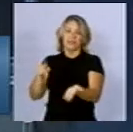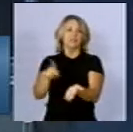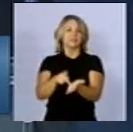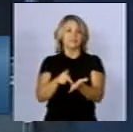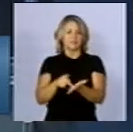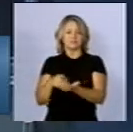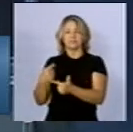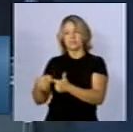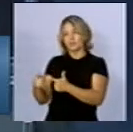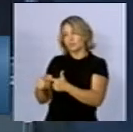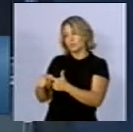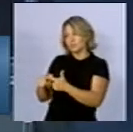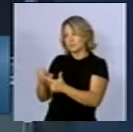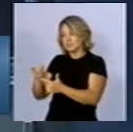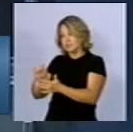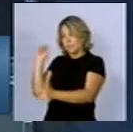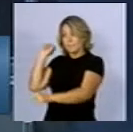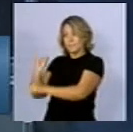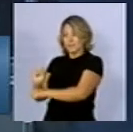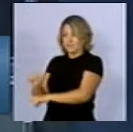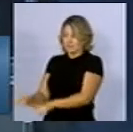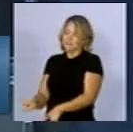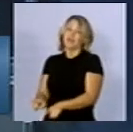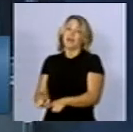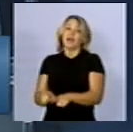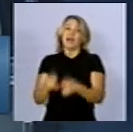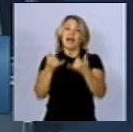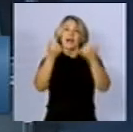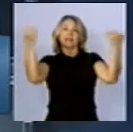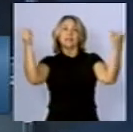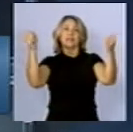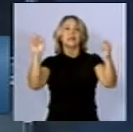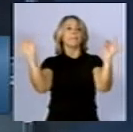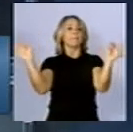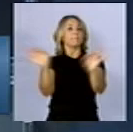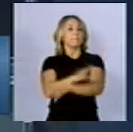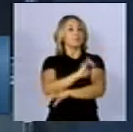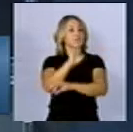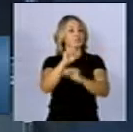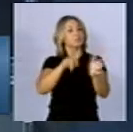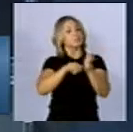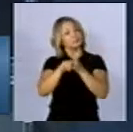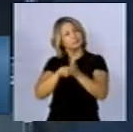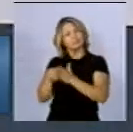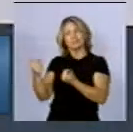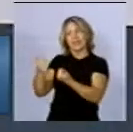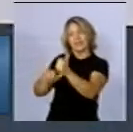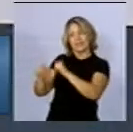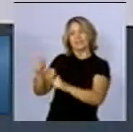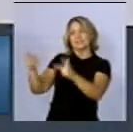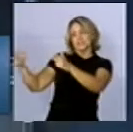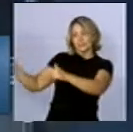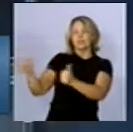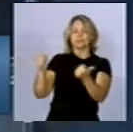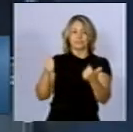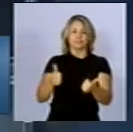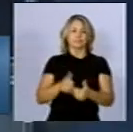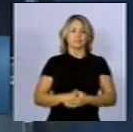problema de ser interrompido a linha pronta e só tem sentido analisar assim É claro ok obrigado